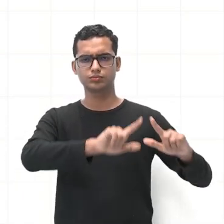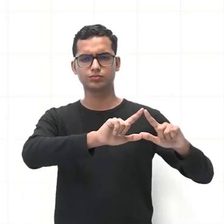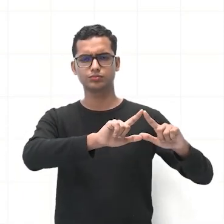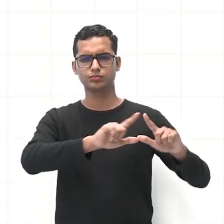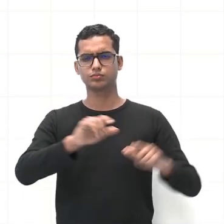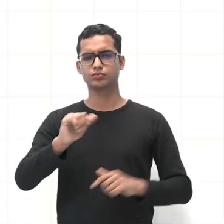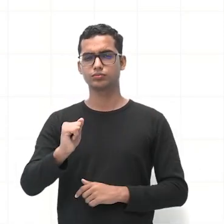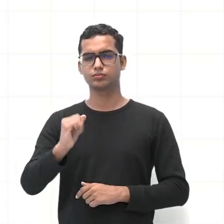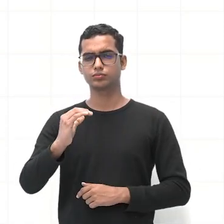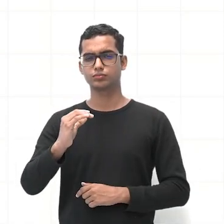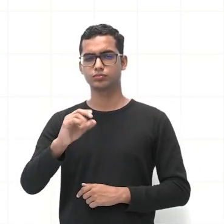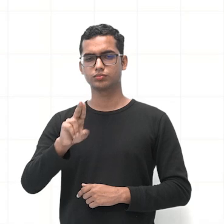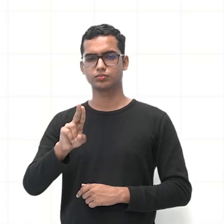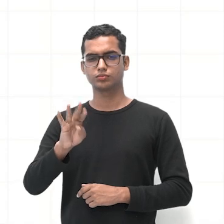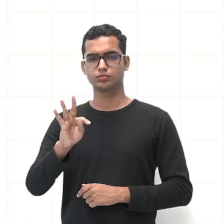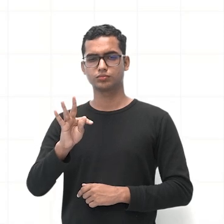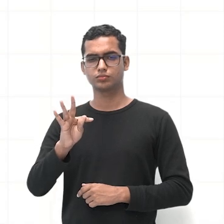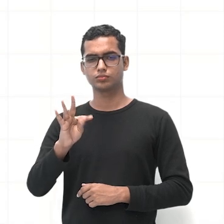acutângulo,